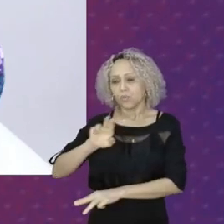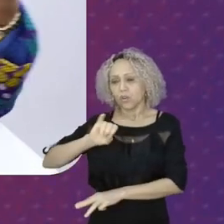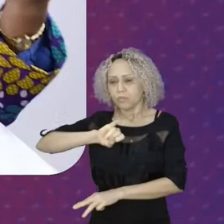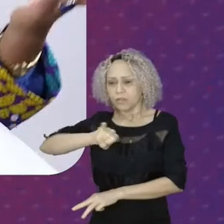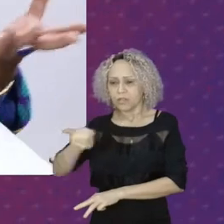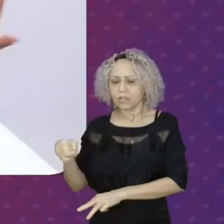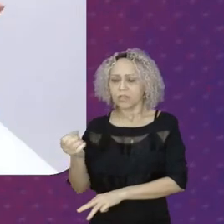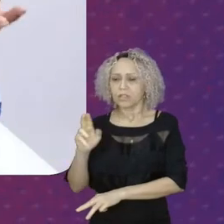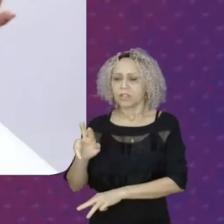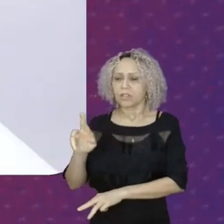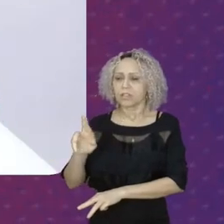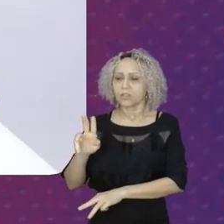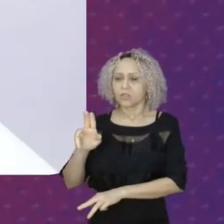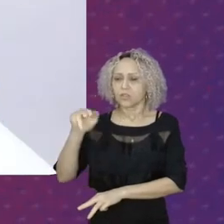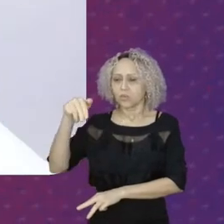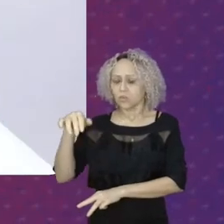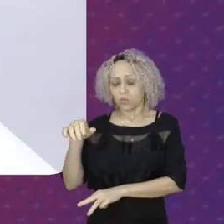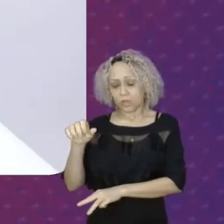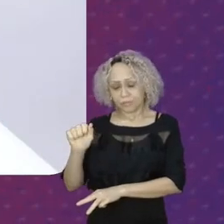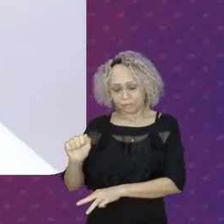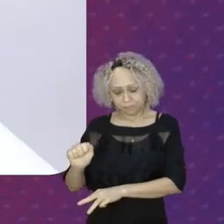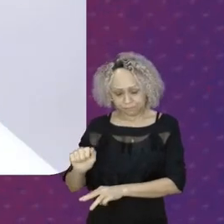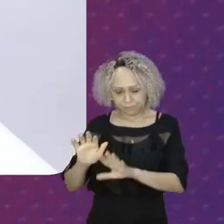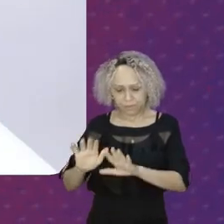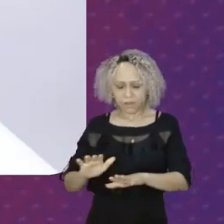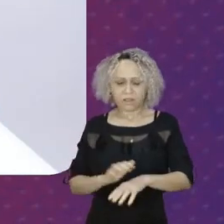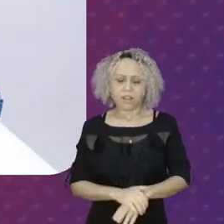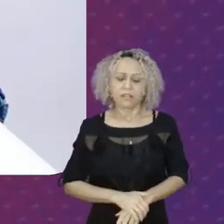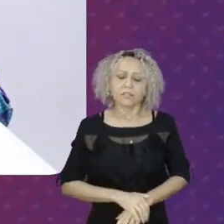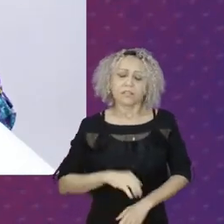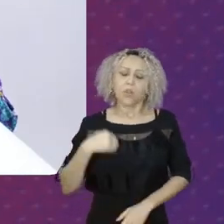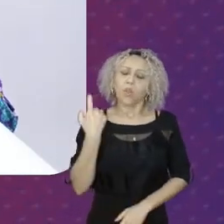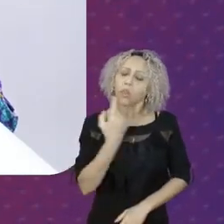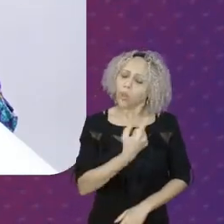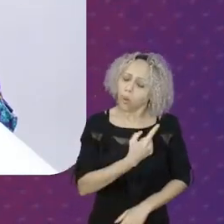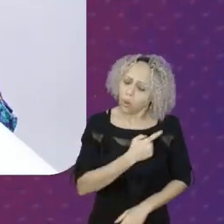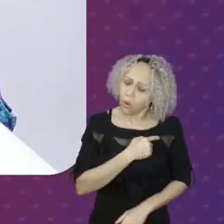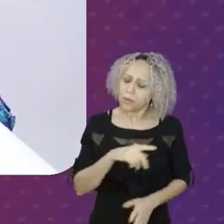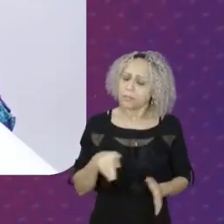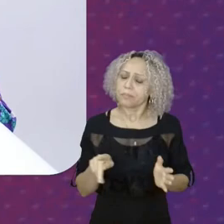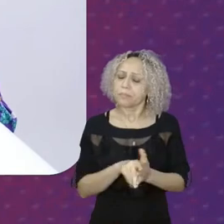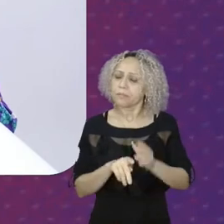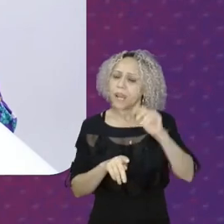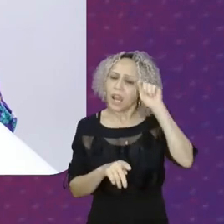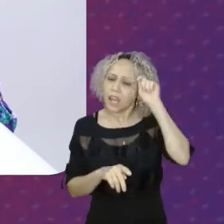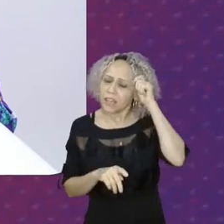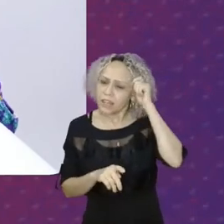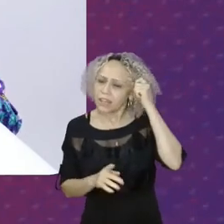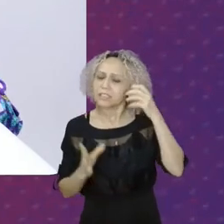são a base, né, assim como nós negros, da formação cultural do país, né?